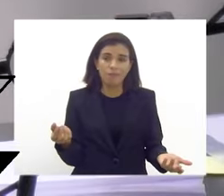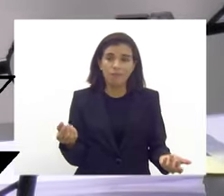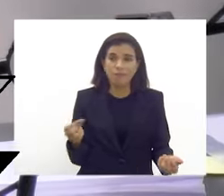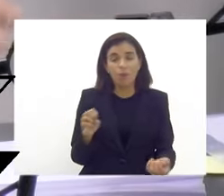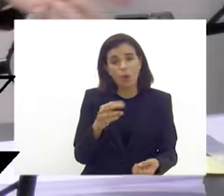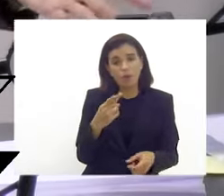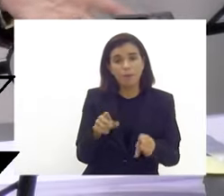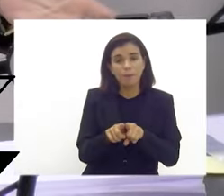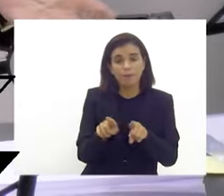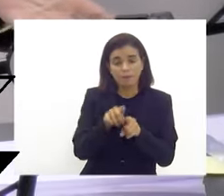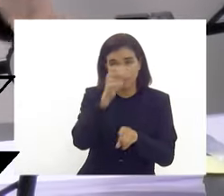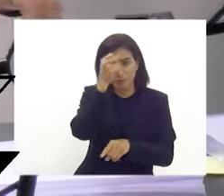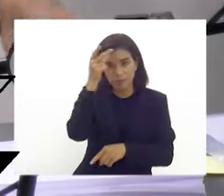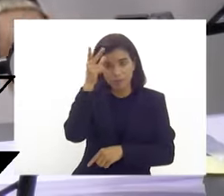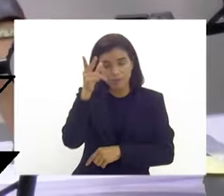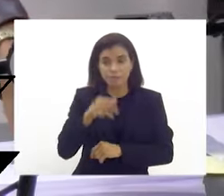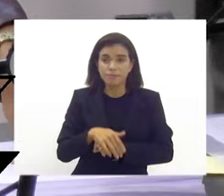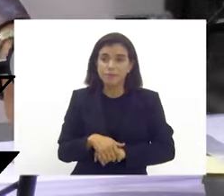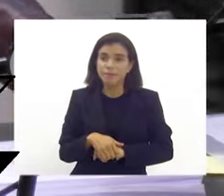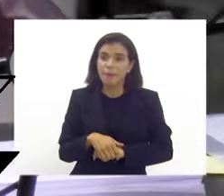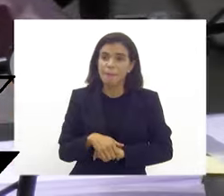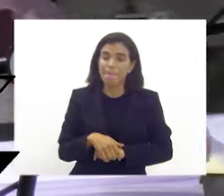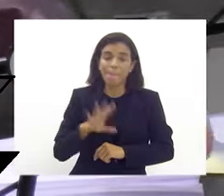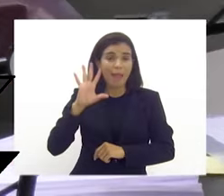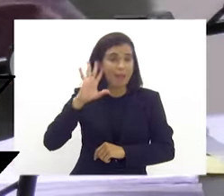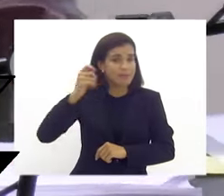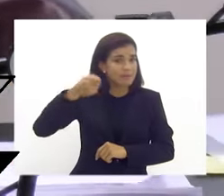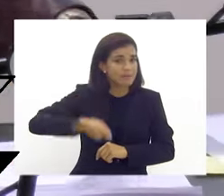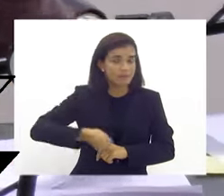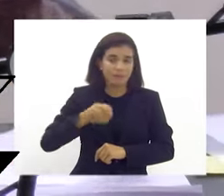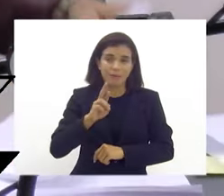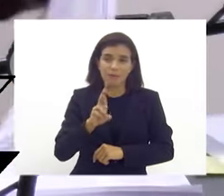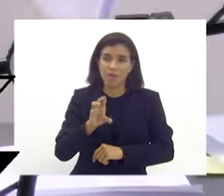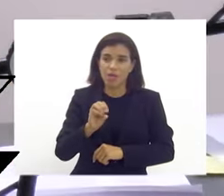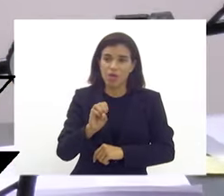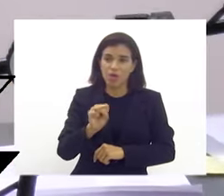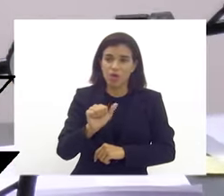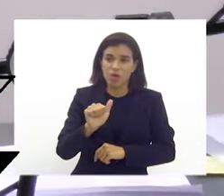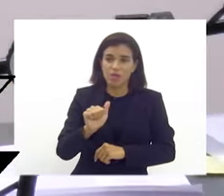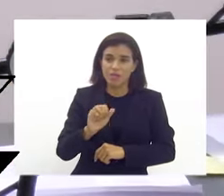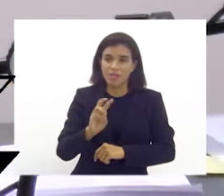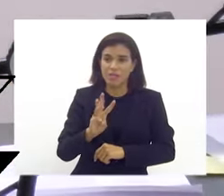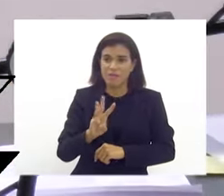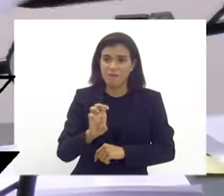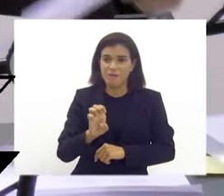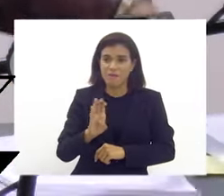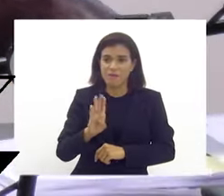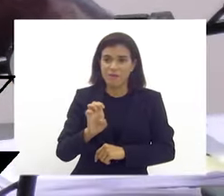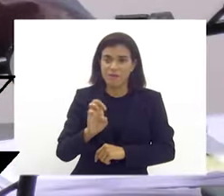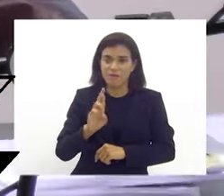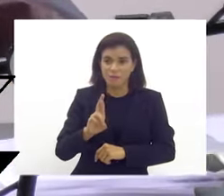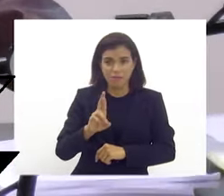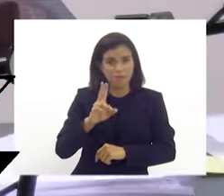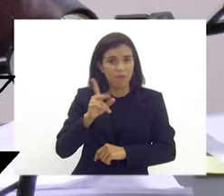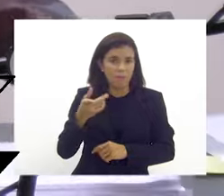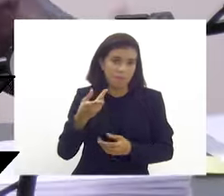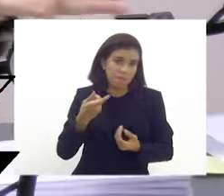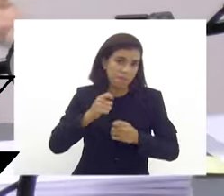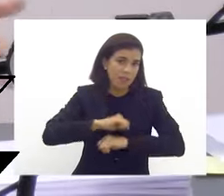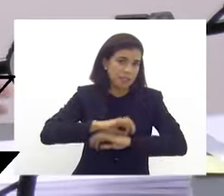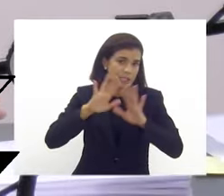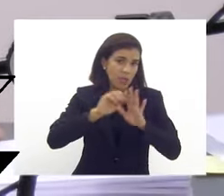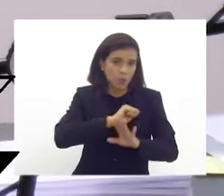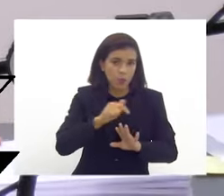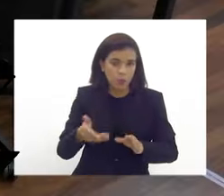mas é papel do Ibama também a decisão da Rosa Weber tá muito claro eu acho que depois deveria ler a decisão da rosa porque tá mais claro do que esse aqui